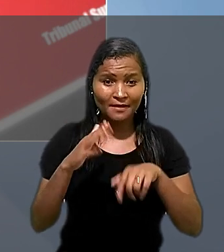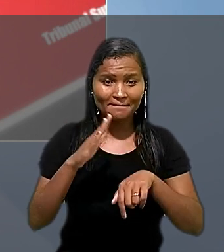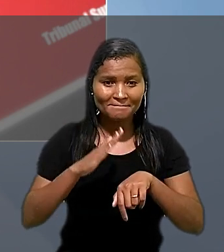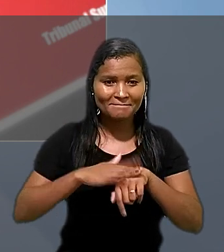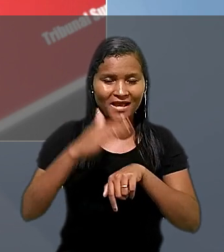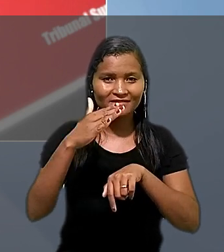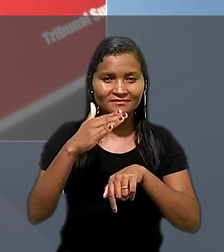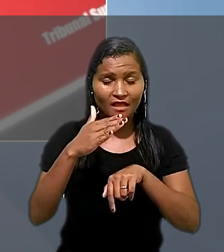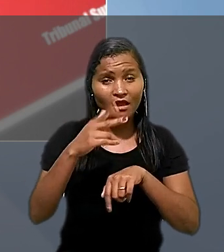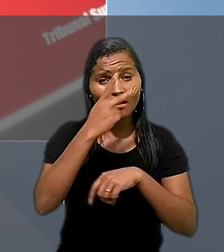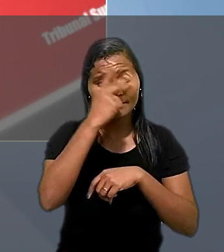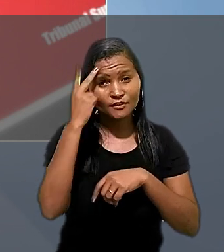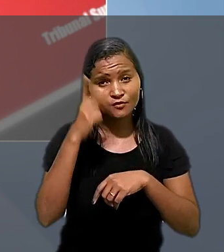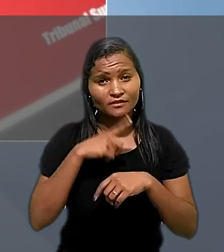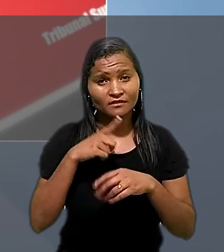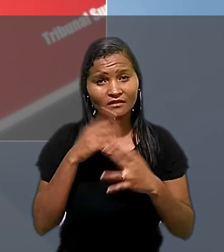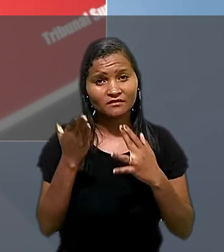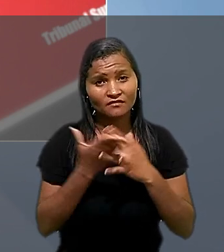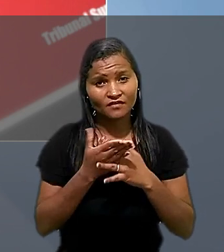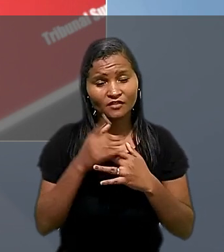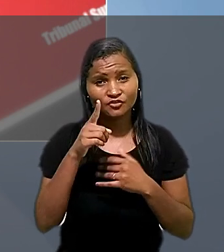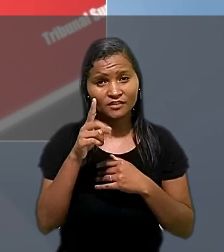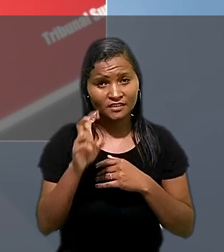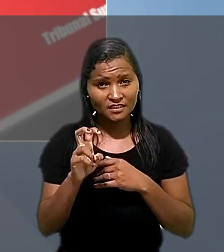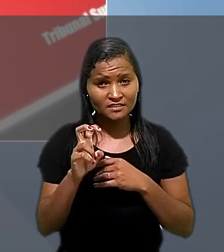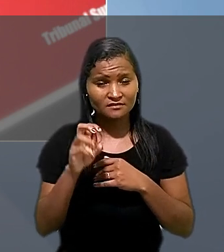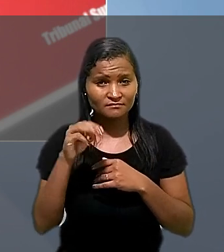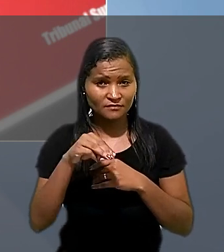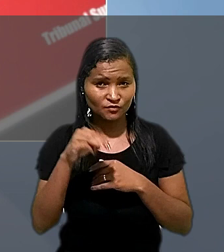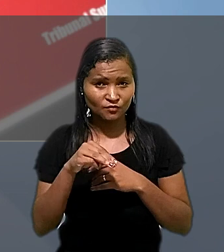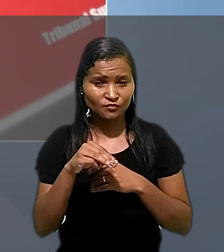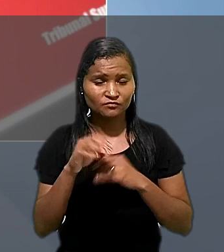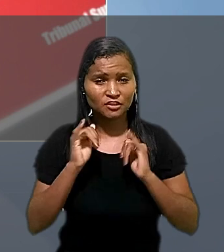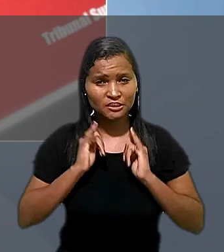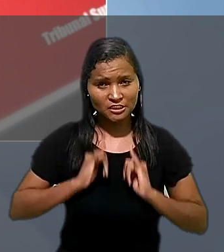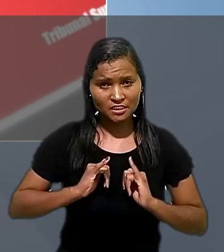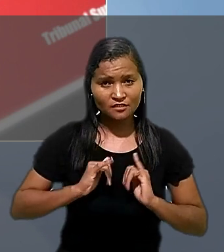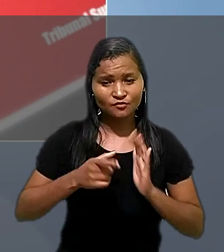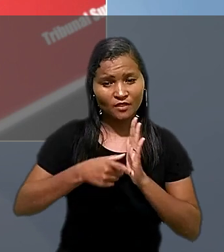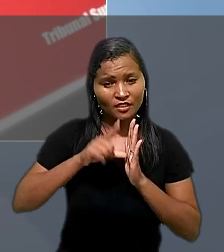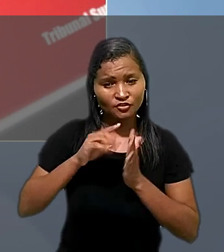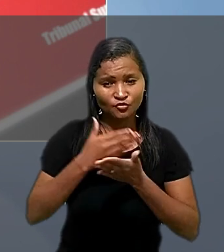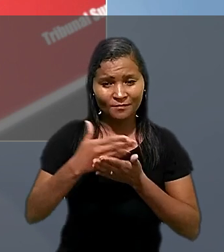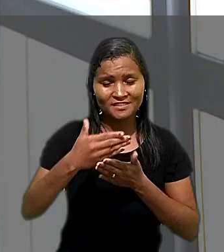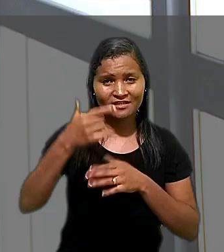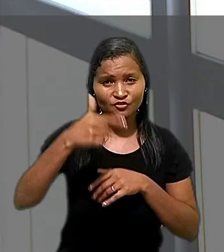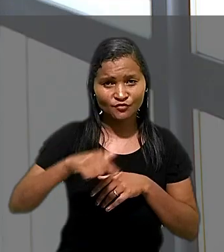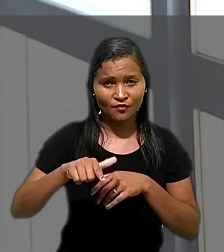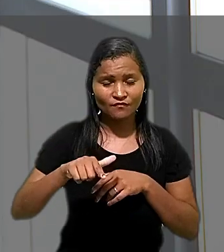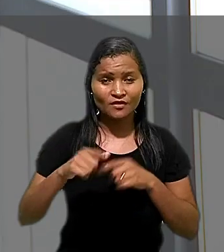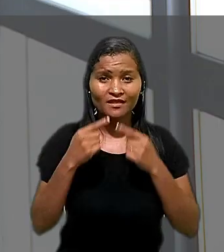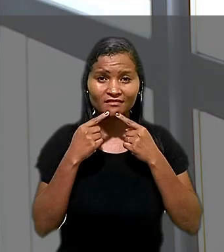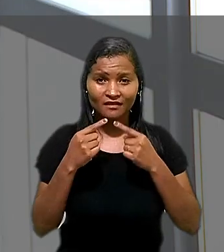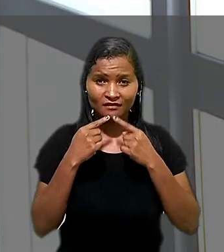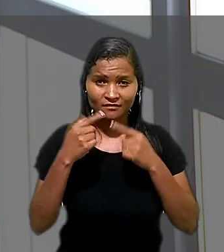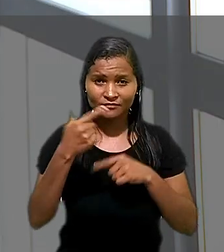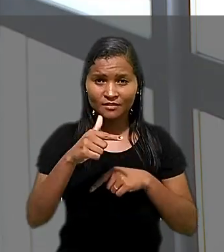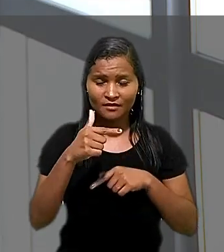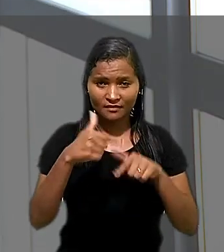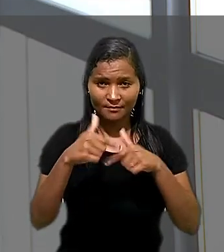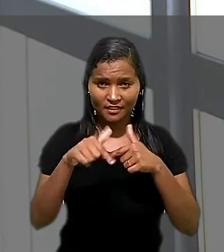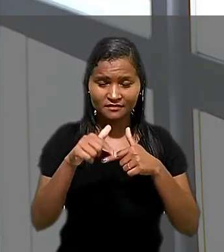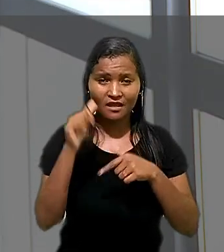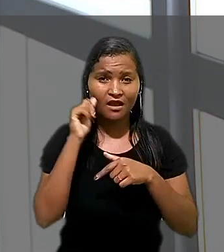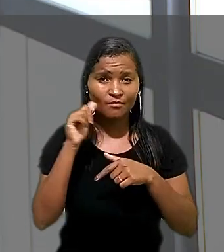teria direito a um descanso de 15 minutos no mínimo antes do início do período extraordinário de trabalho. Na reclamação trabalhista,